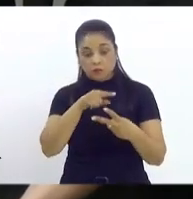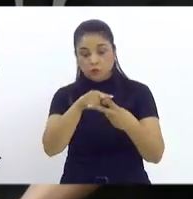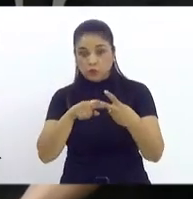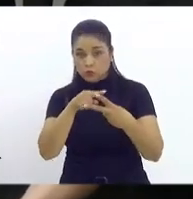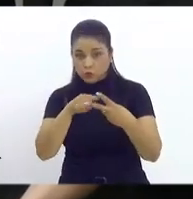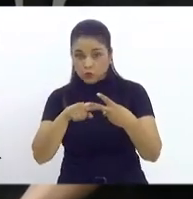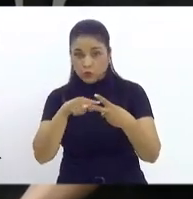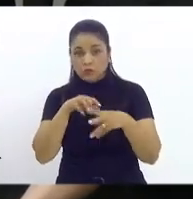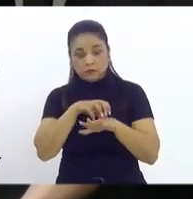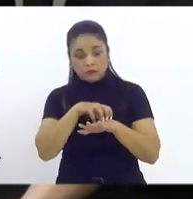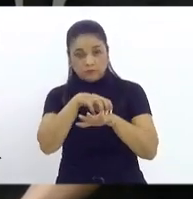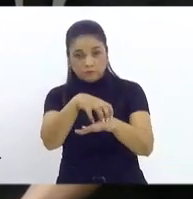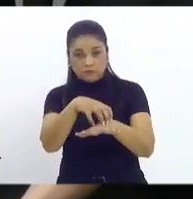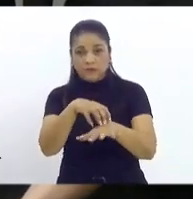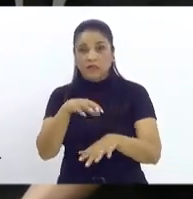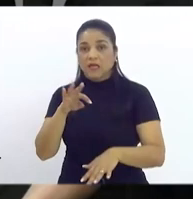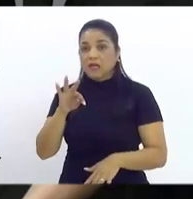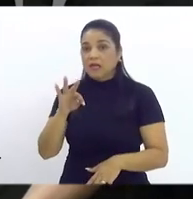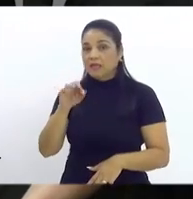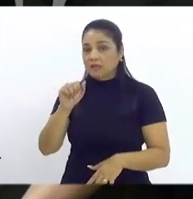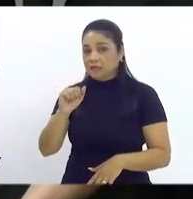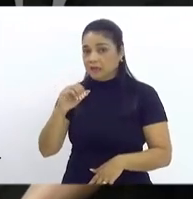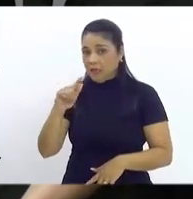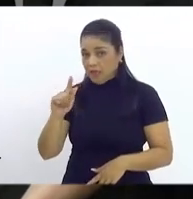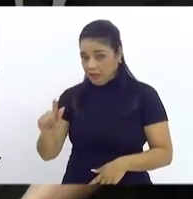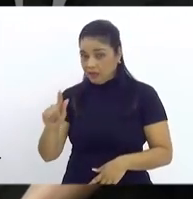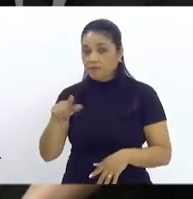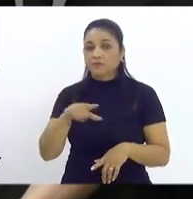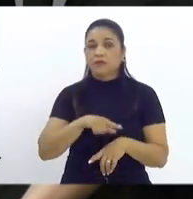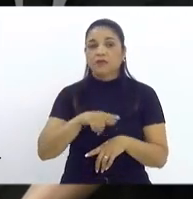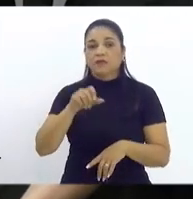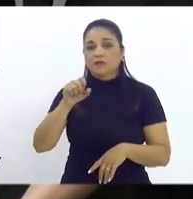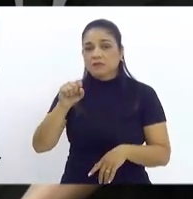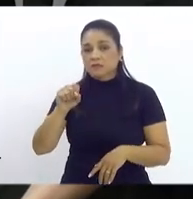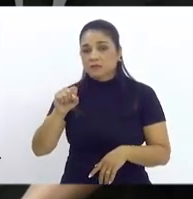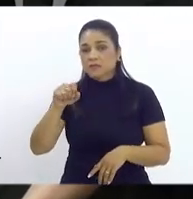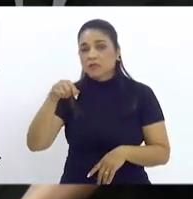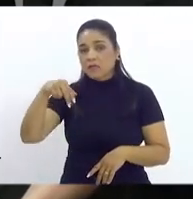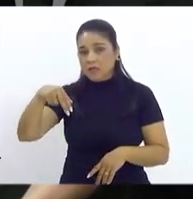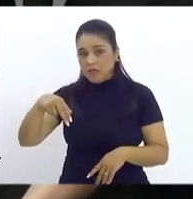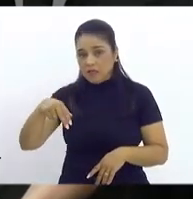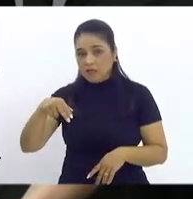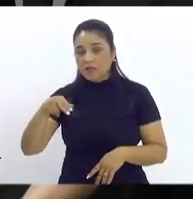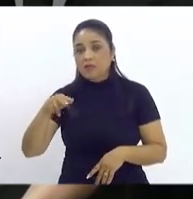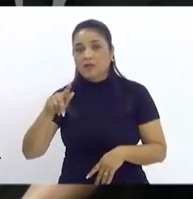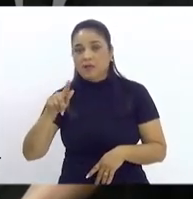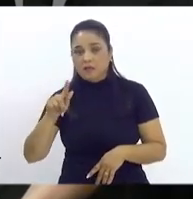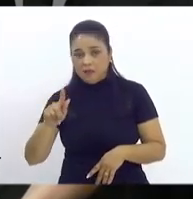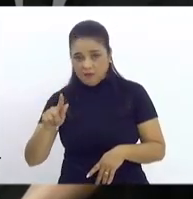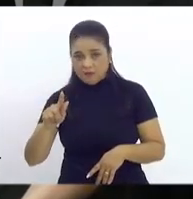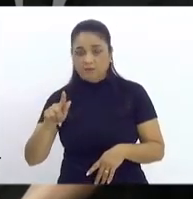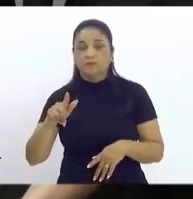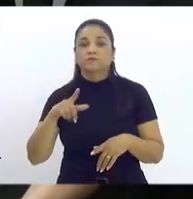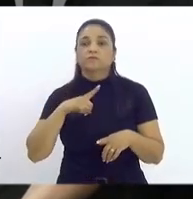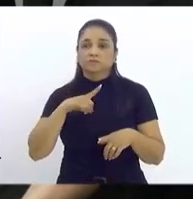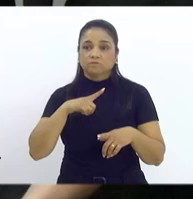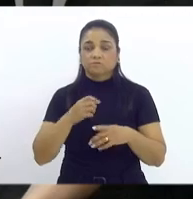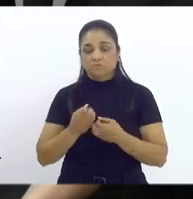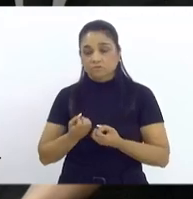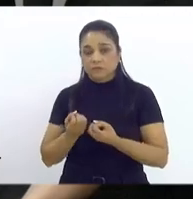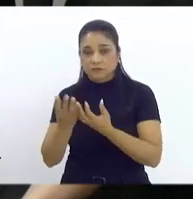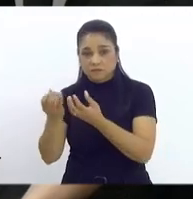nos atendem, a NTS e a TAG, que são as duas transportadoras que entregam o gás nos nossos pontos